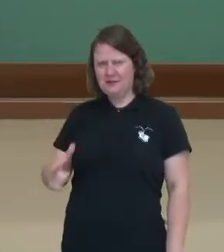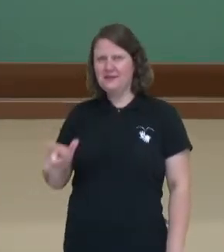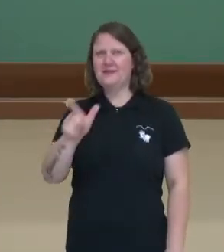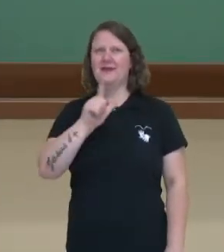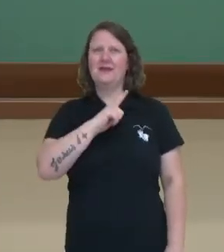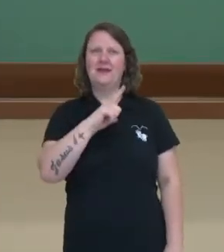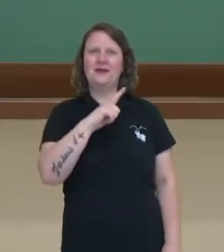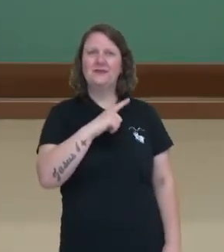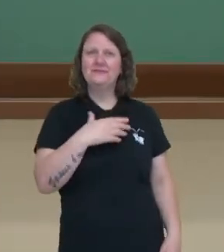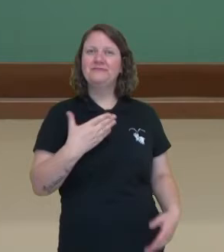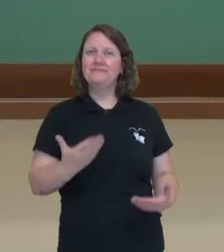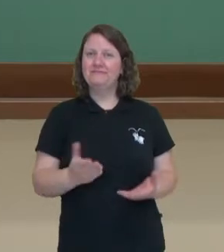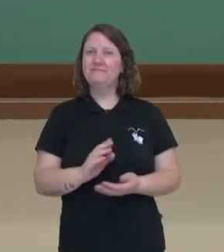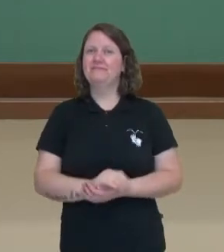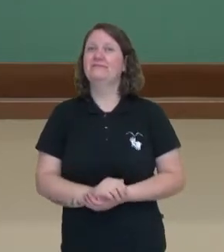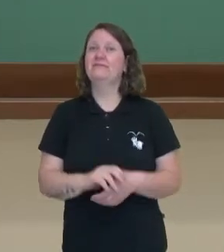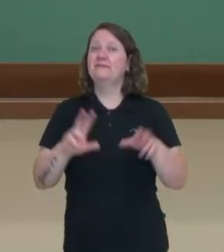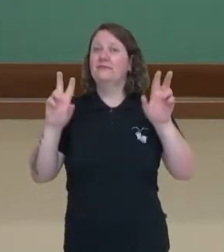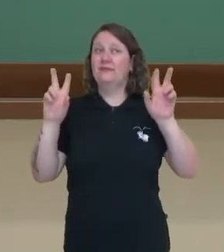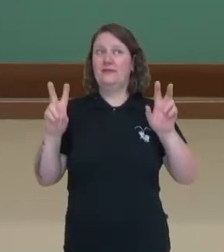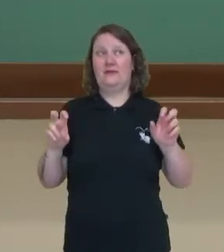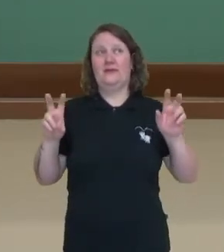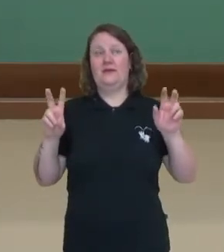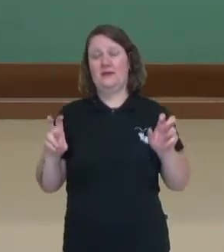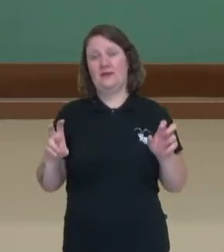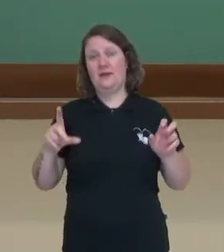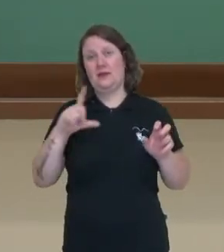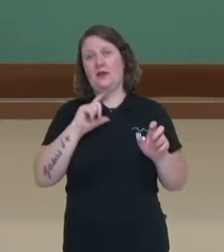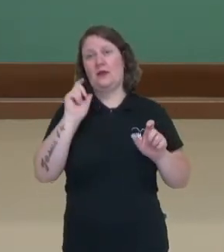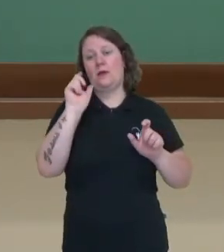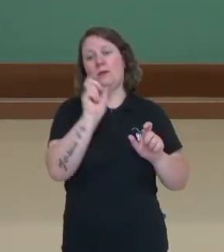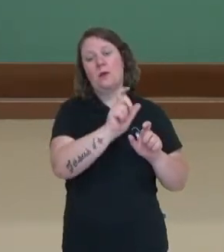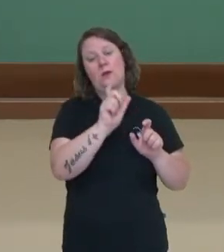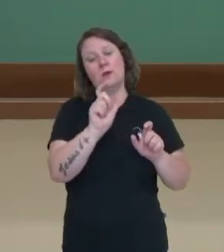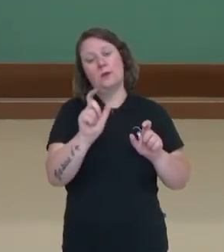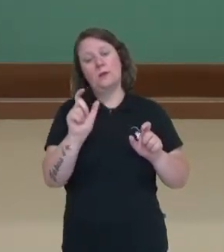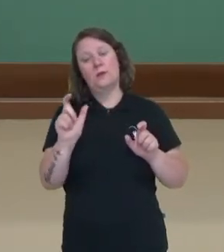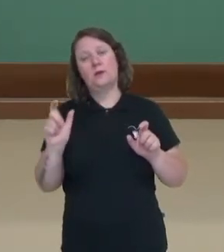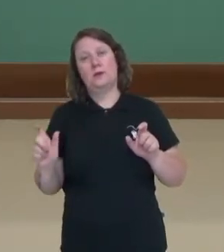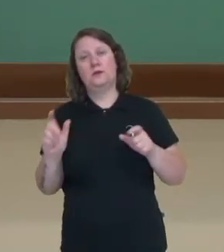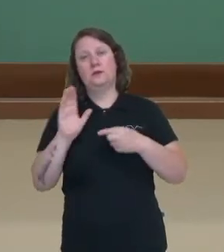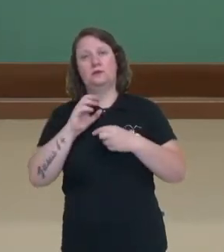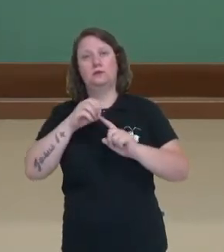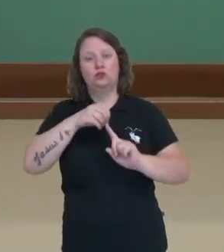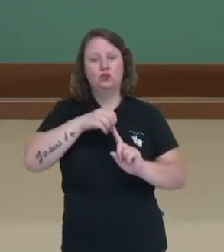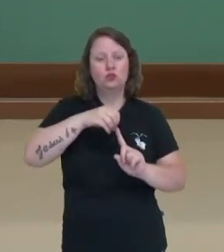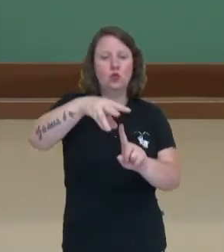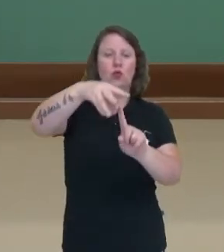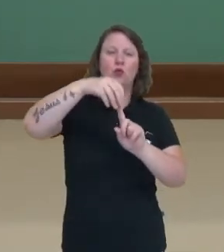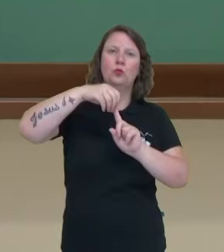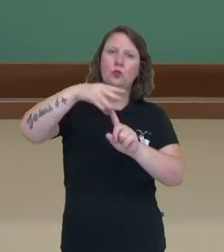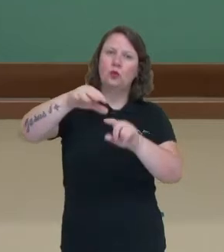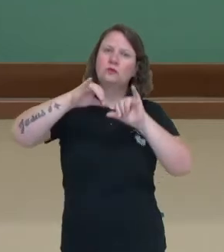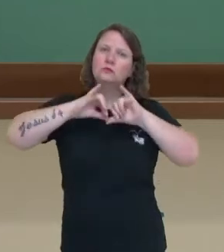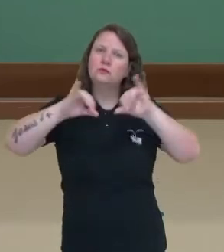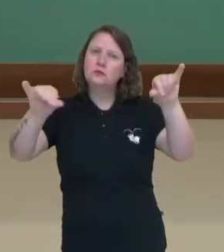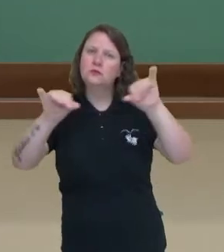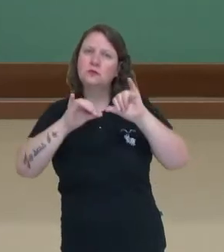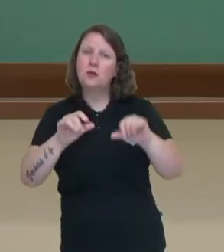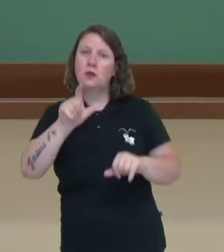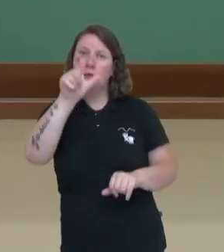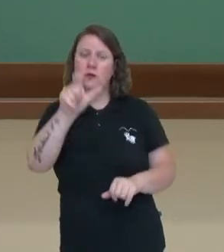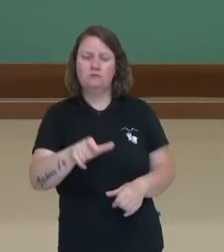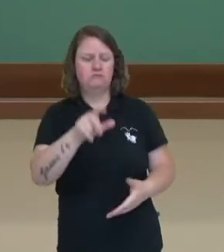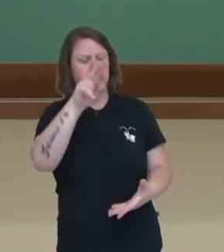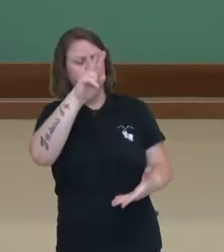é um enunciado, é uma palavra ou um conjunto de palavras que vai transmitir uma mensagem que o seu ouvinte ou